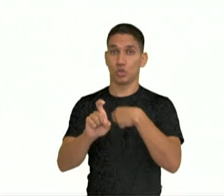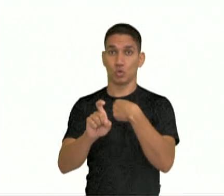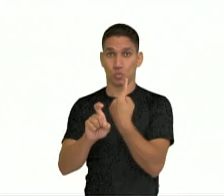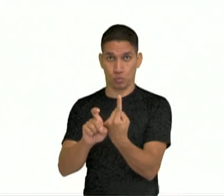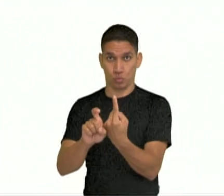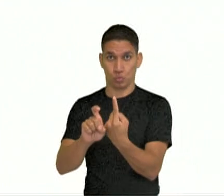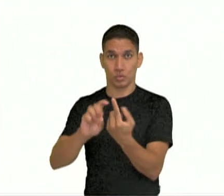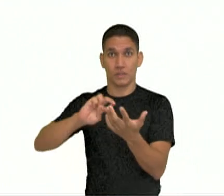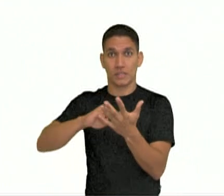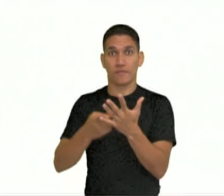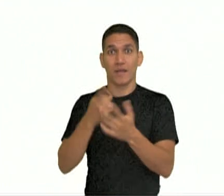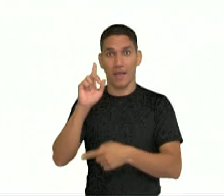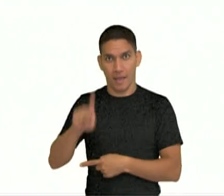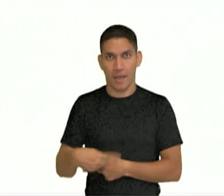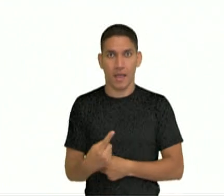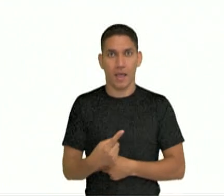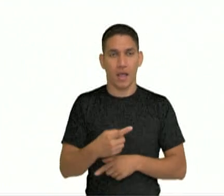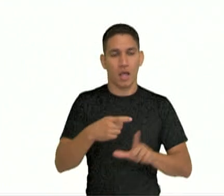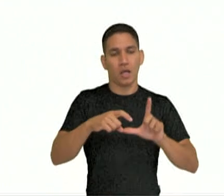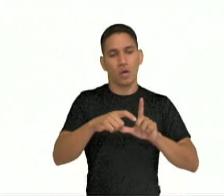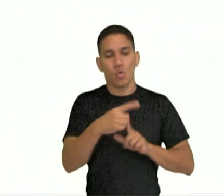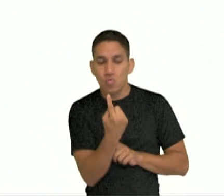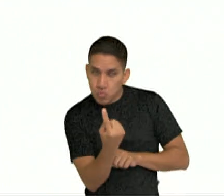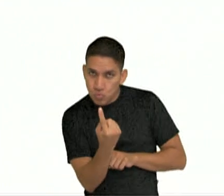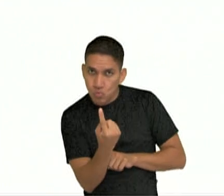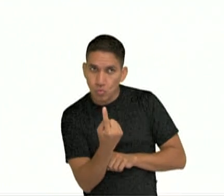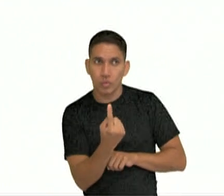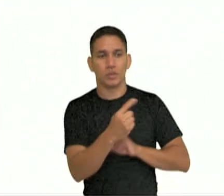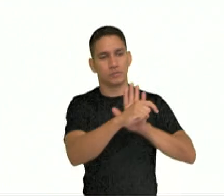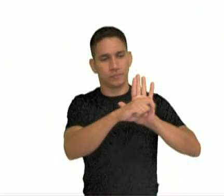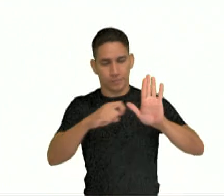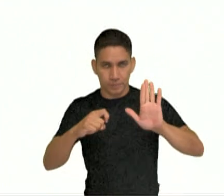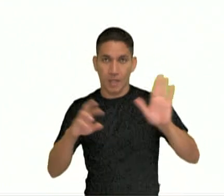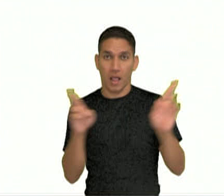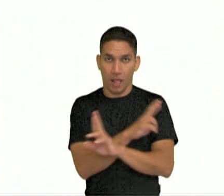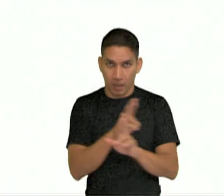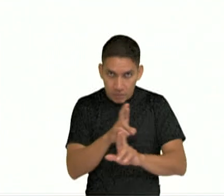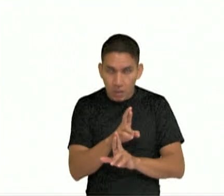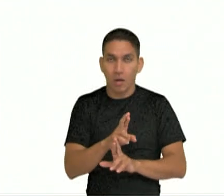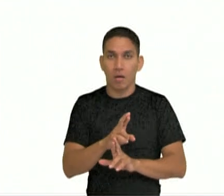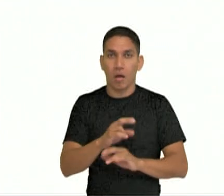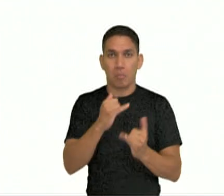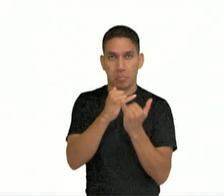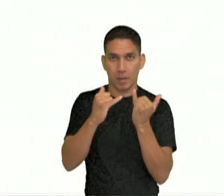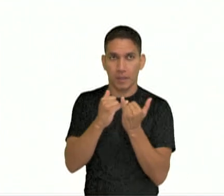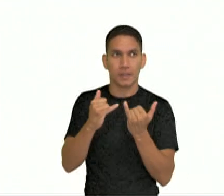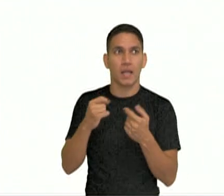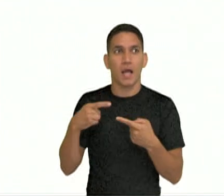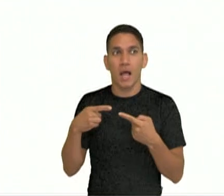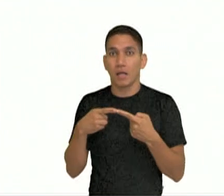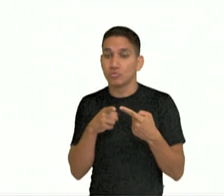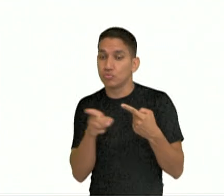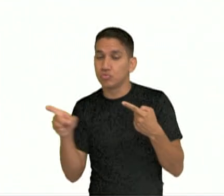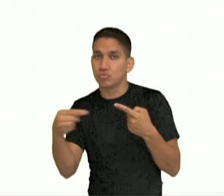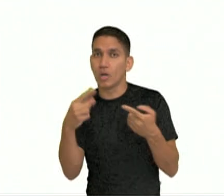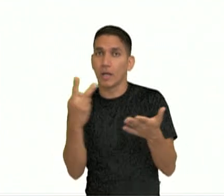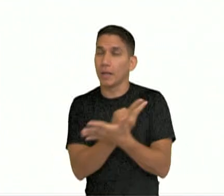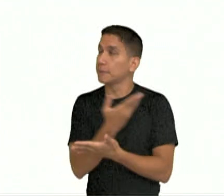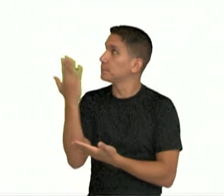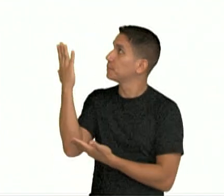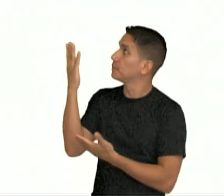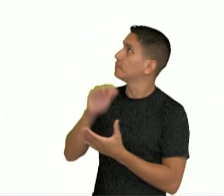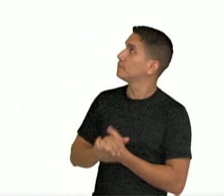o valor no 1 que a gente vai utilizar em relação à média. Isso daqui seria o nosso desvio, tá bom? Nosso